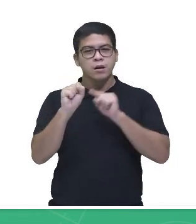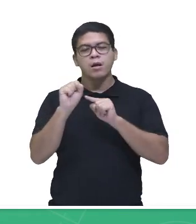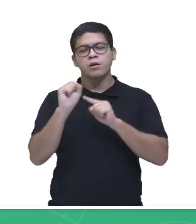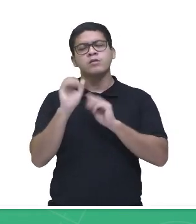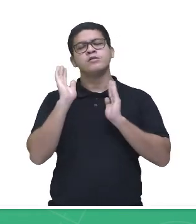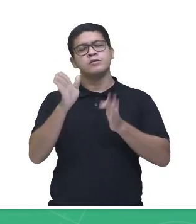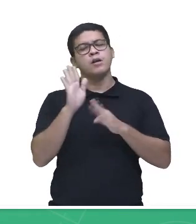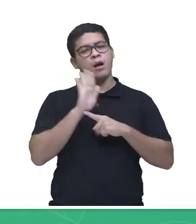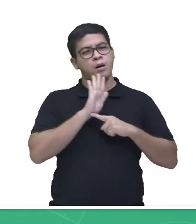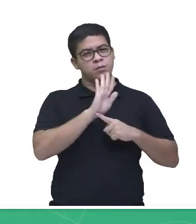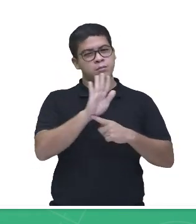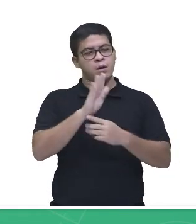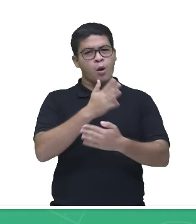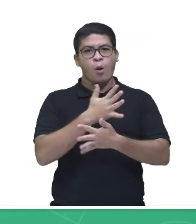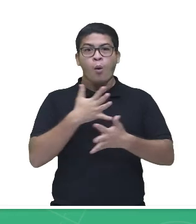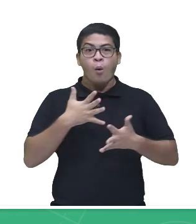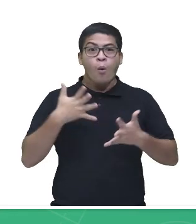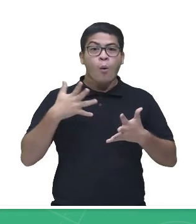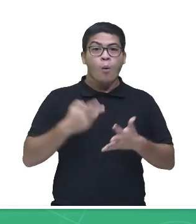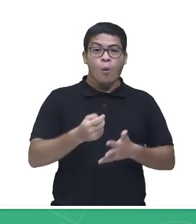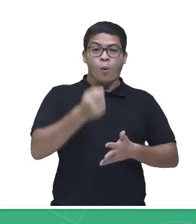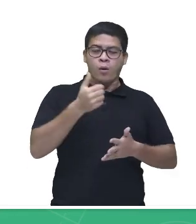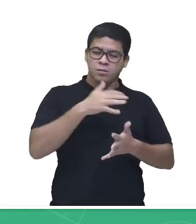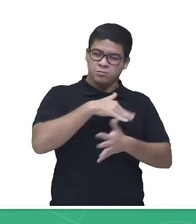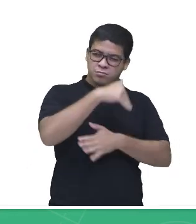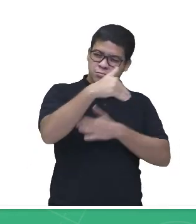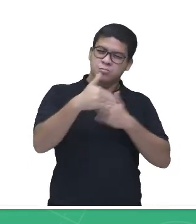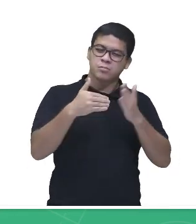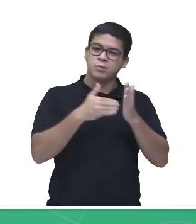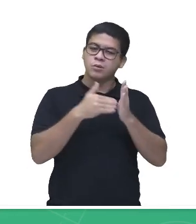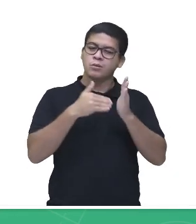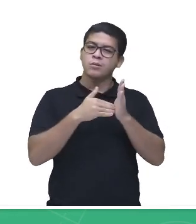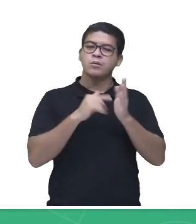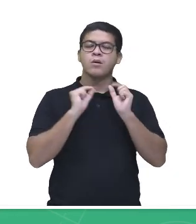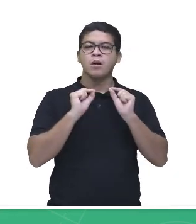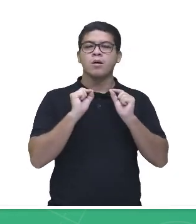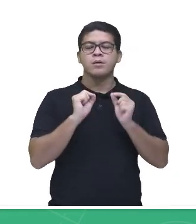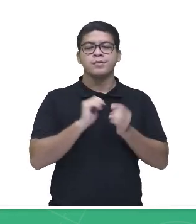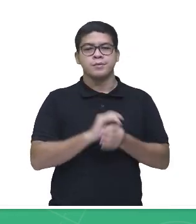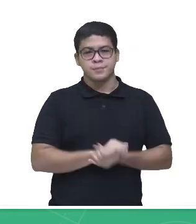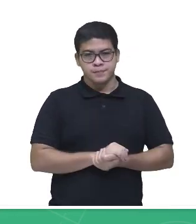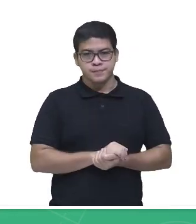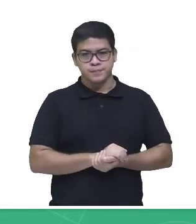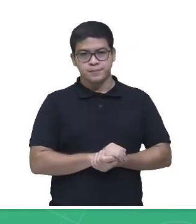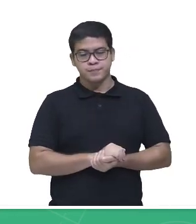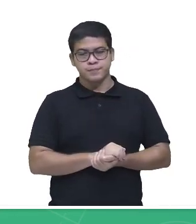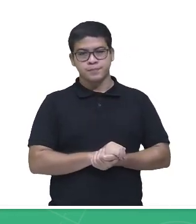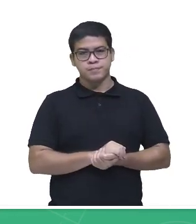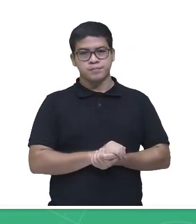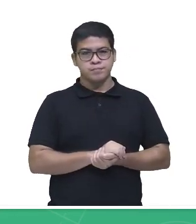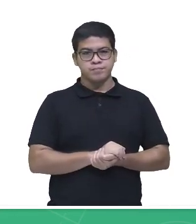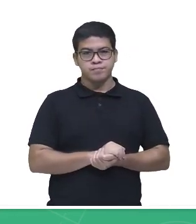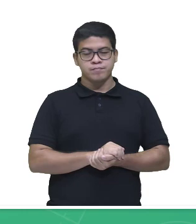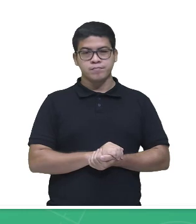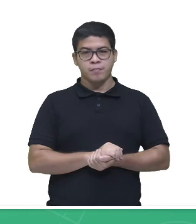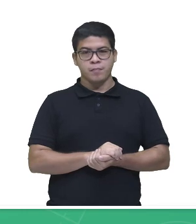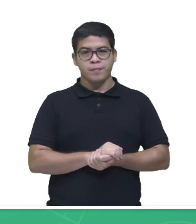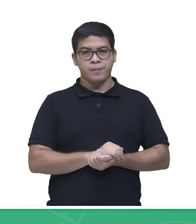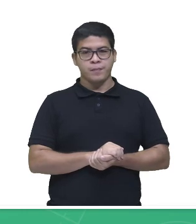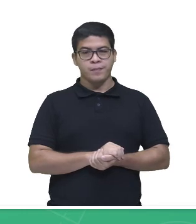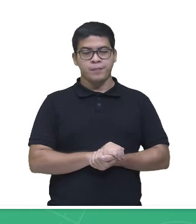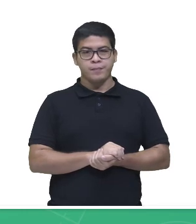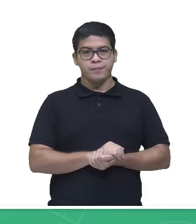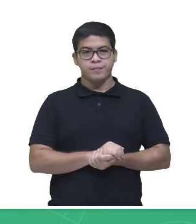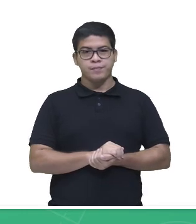irregulares com o seu particípio, não é isso? Então vamos agora, a questão é única, então vamos